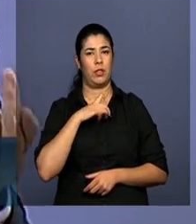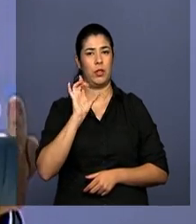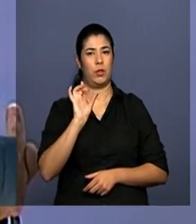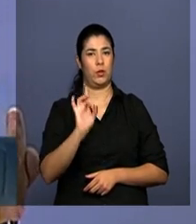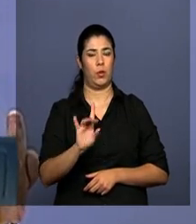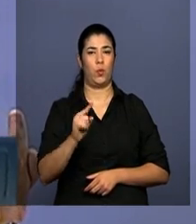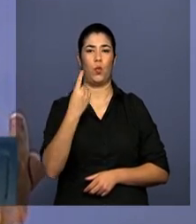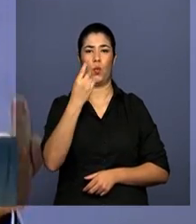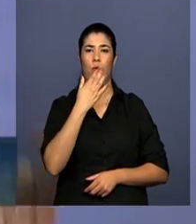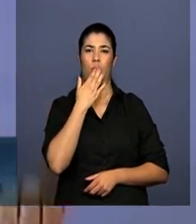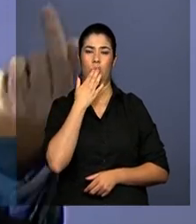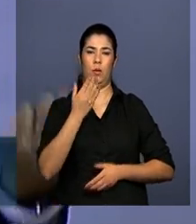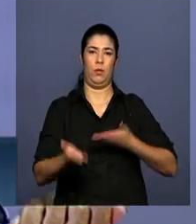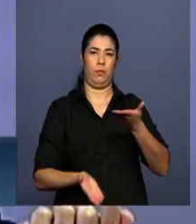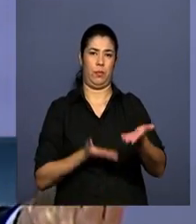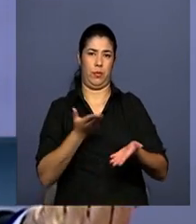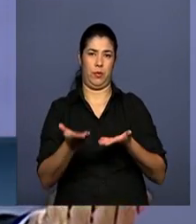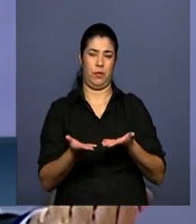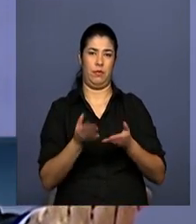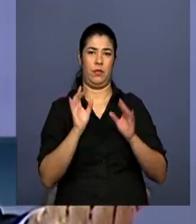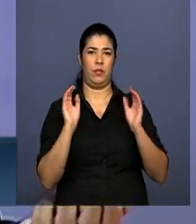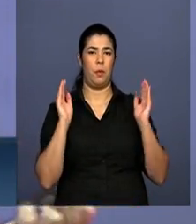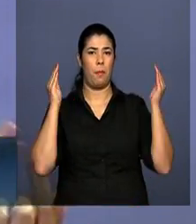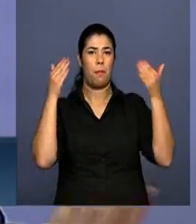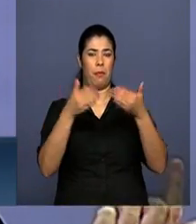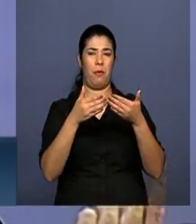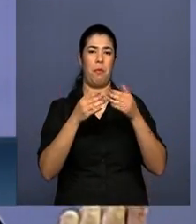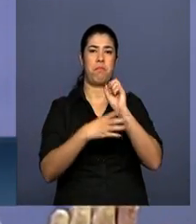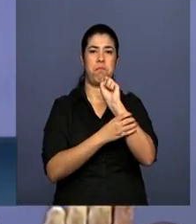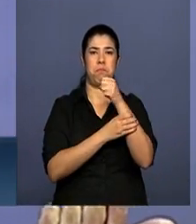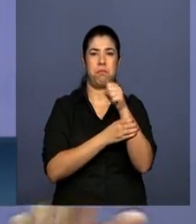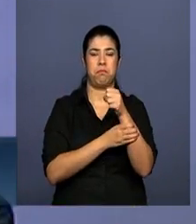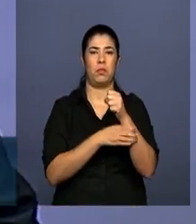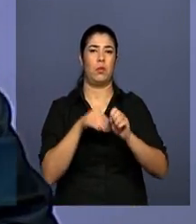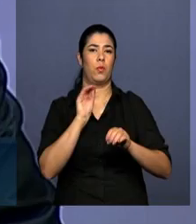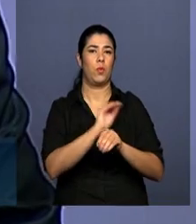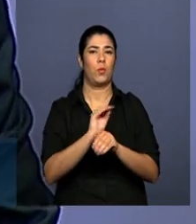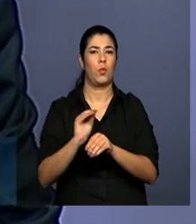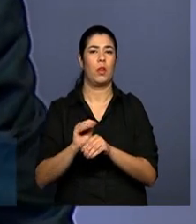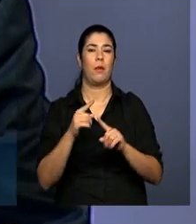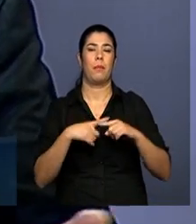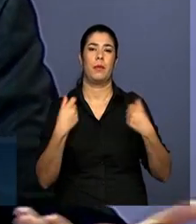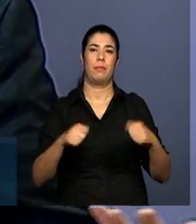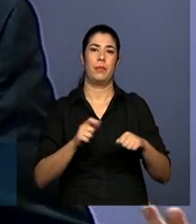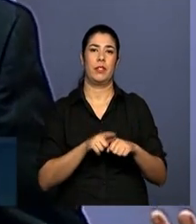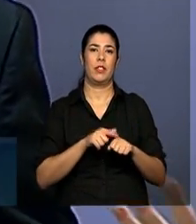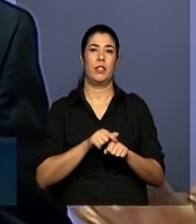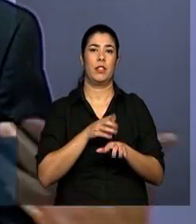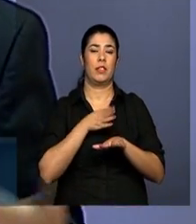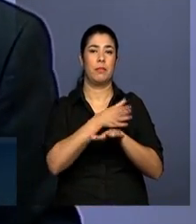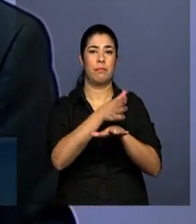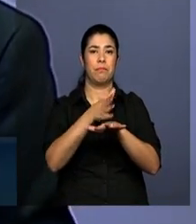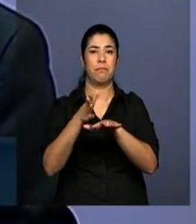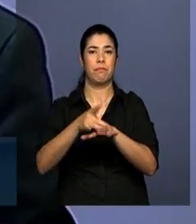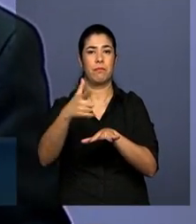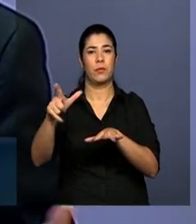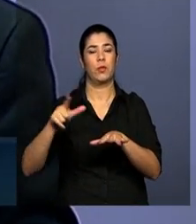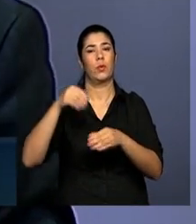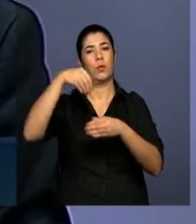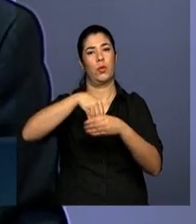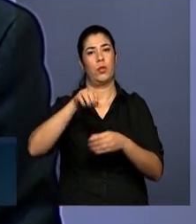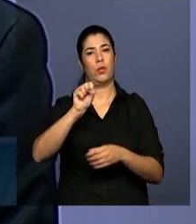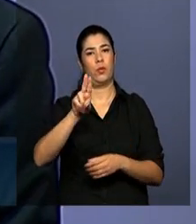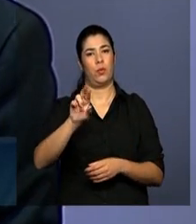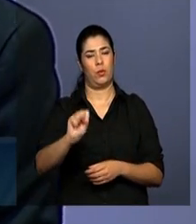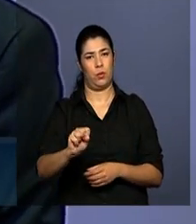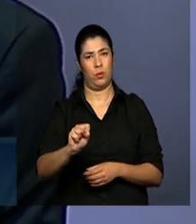um serviço, o Centro de Especialidade em Reabilitação, como espaço de cuidado. Ela tem que ter a rede de todo o Sistema Único de Saúde.